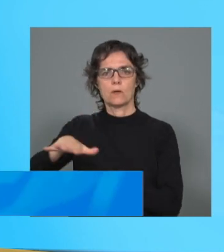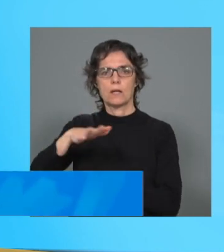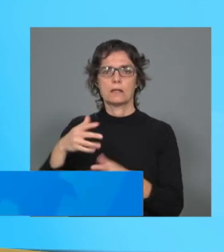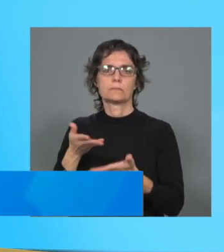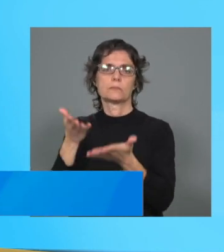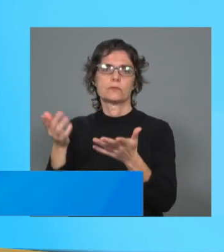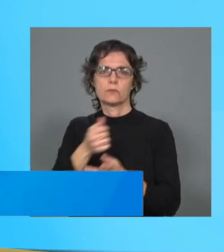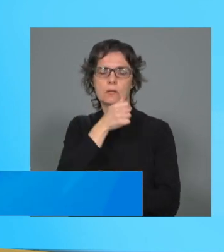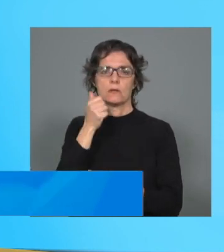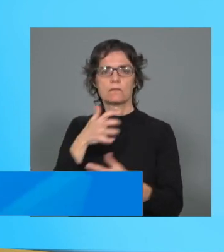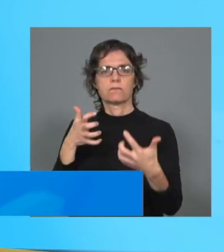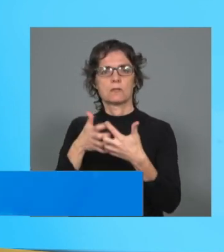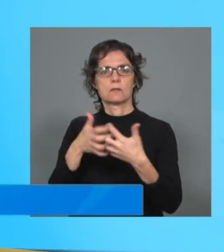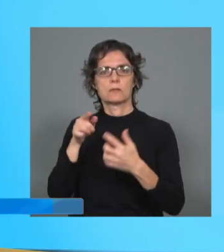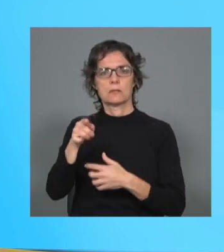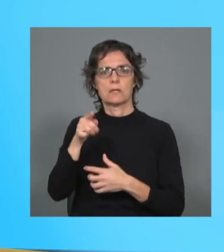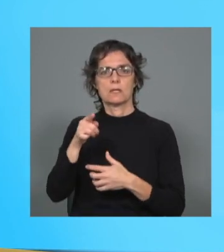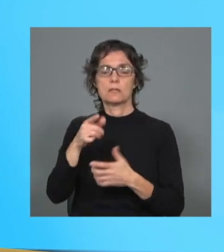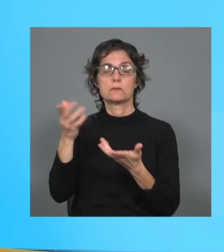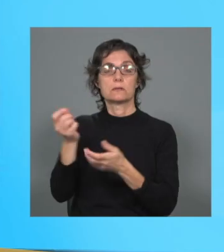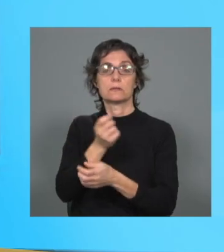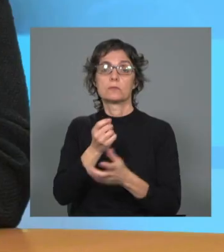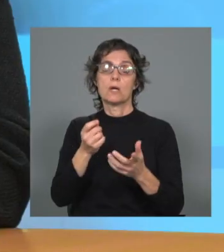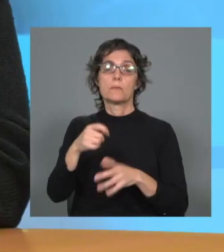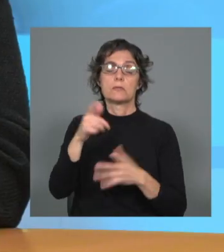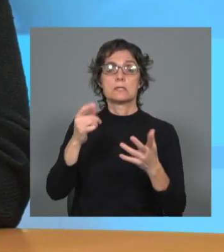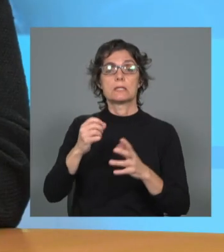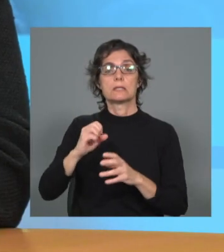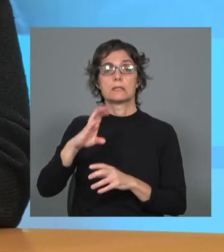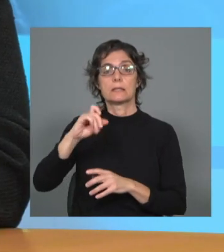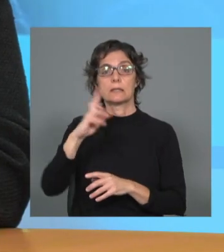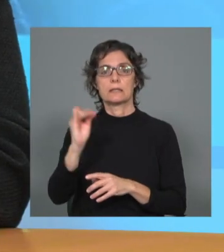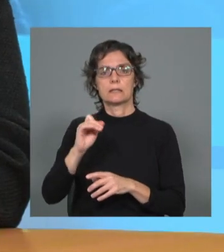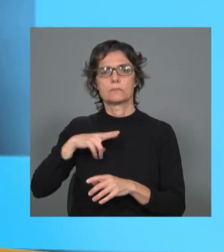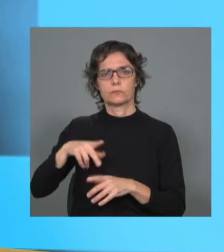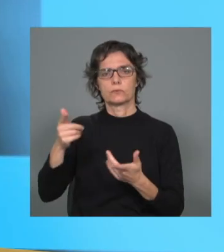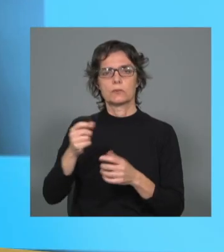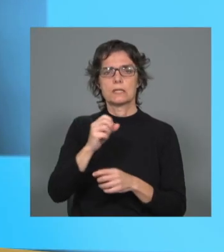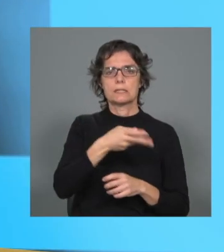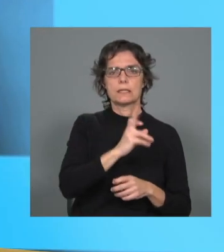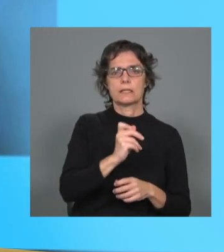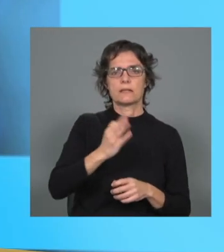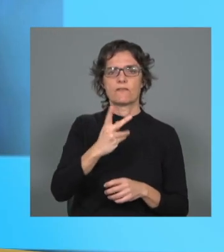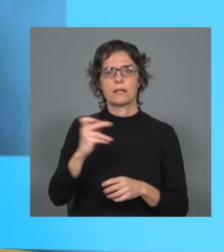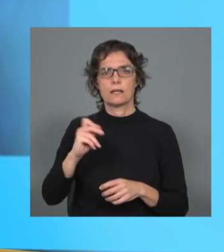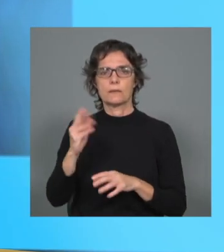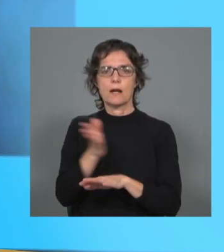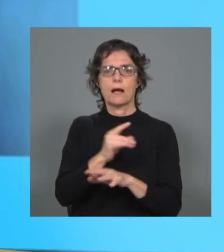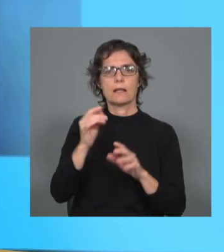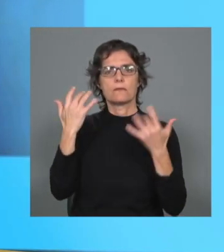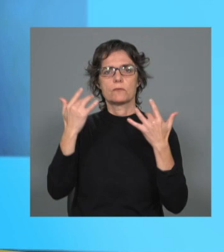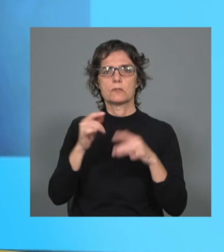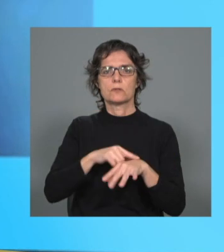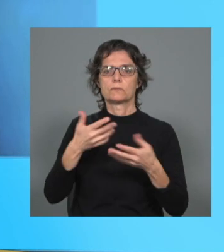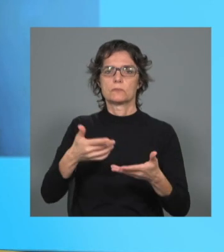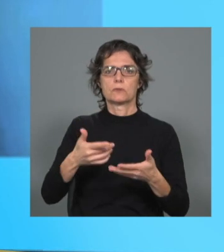sobre a qual nos vai falar daqui a pouco a Presidente da Caritas Portuguesa, Rita Valadas. Para já, olhamos acontecimentos da atualidade, a